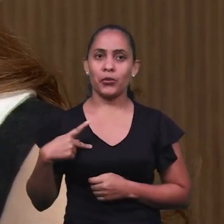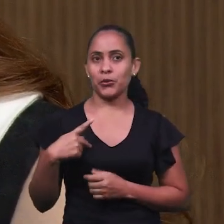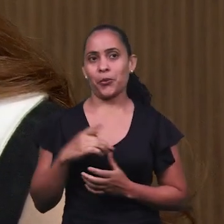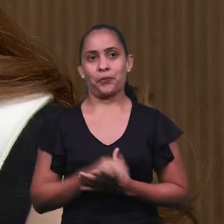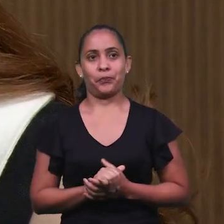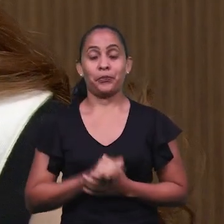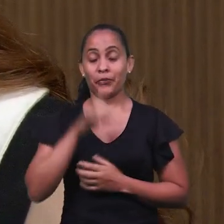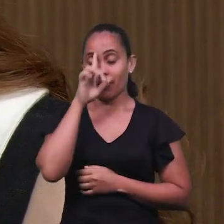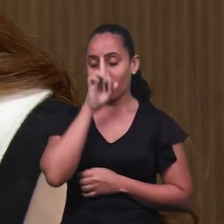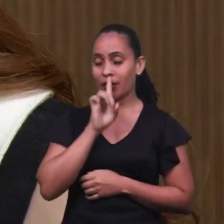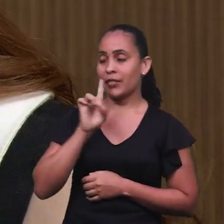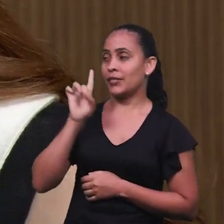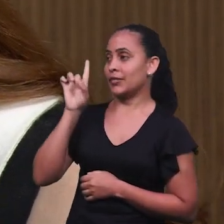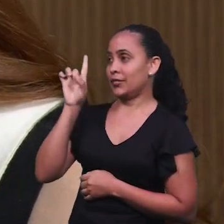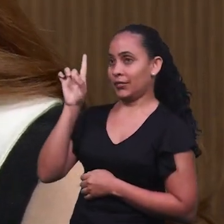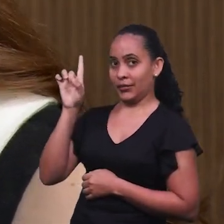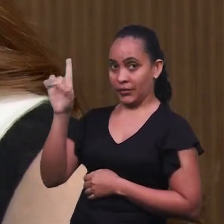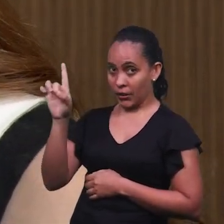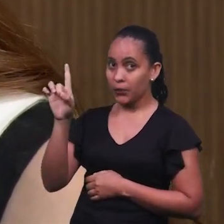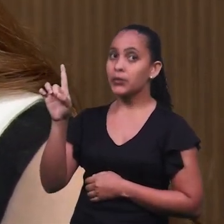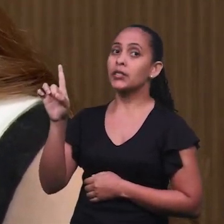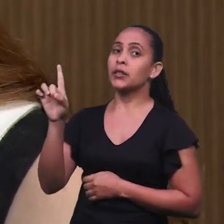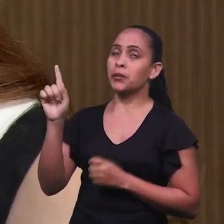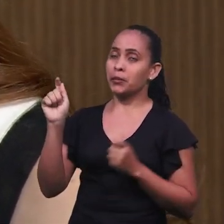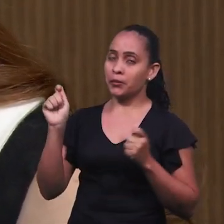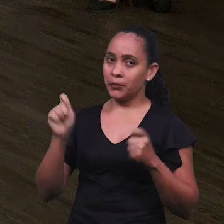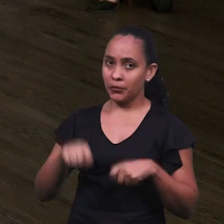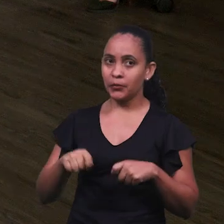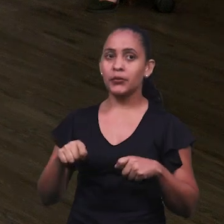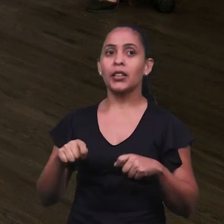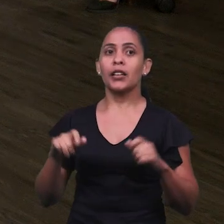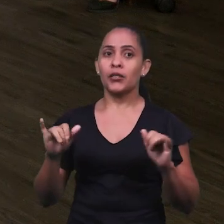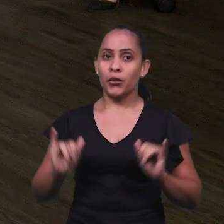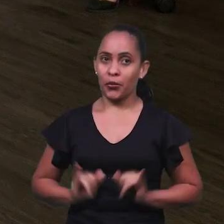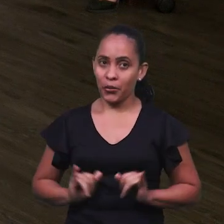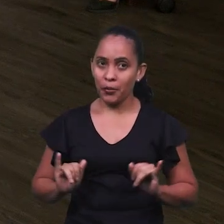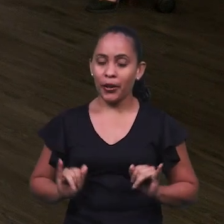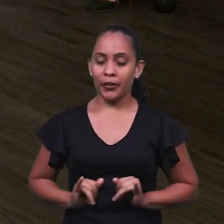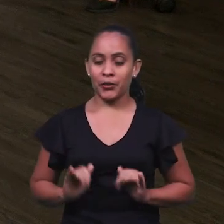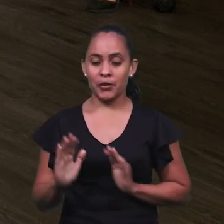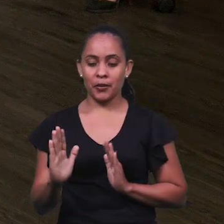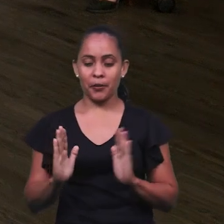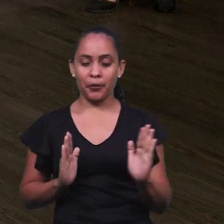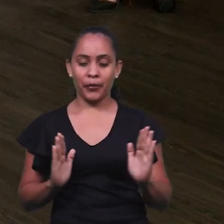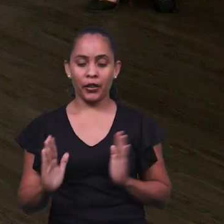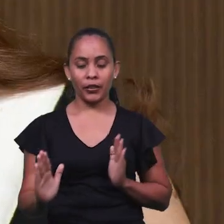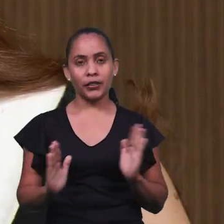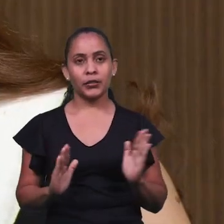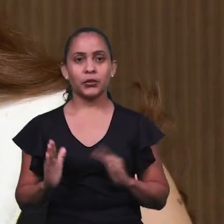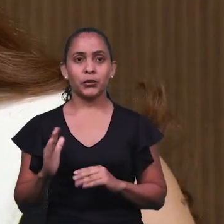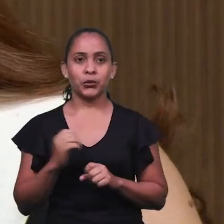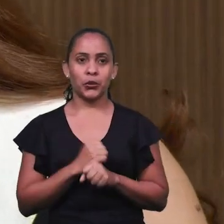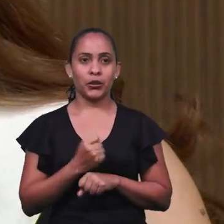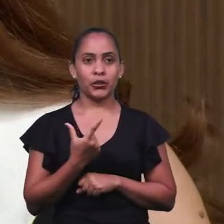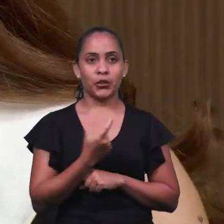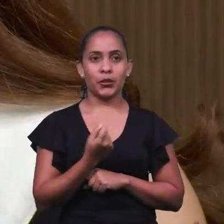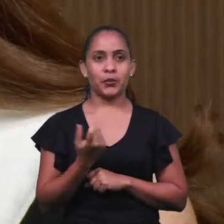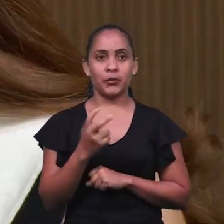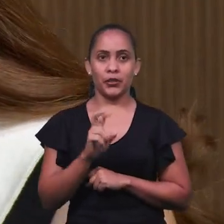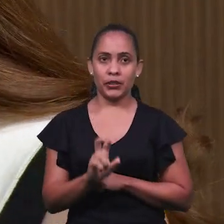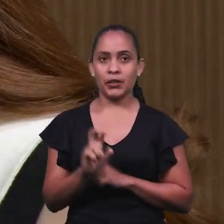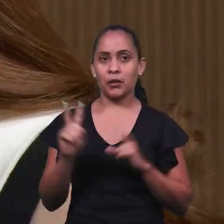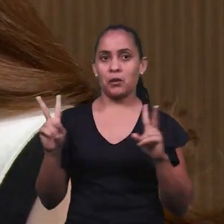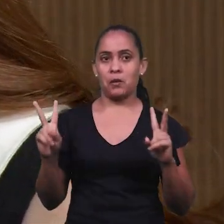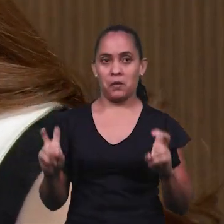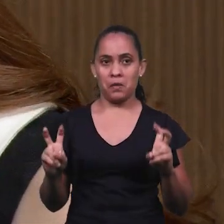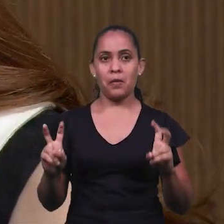Josias, é Deus permite sofrimentos. Um tema muito propício para esse ano de 2025, tem tudo a ver com o